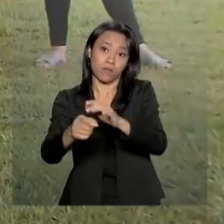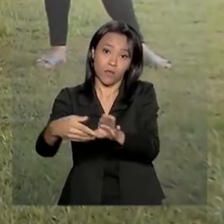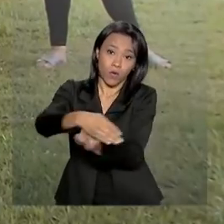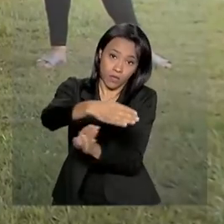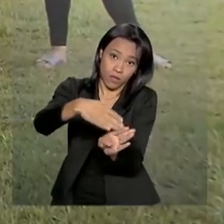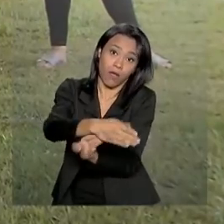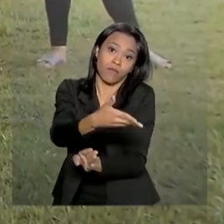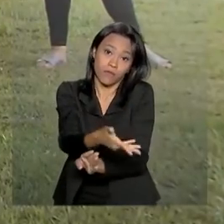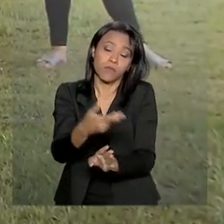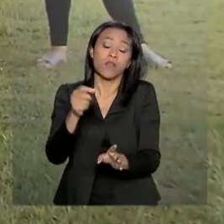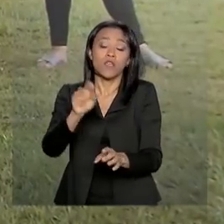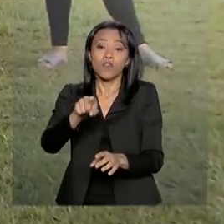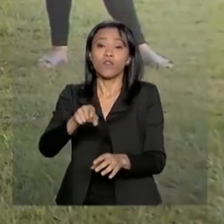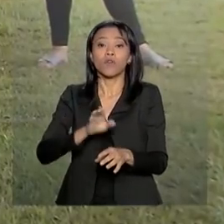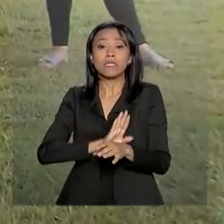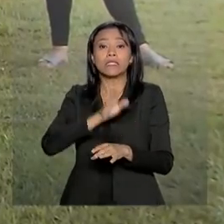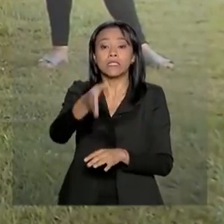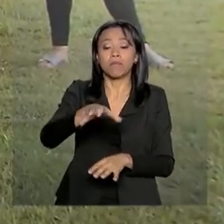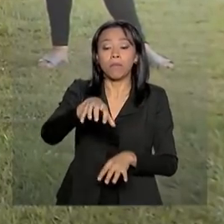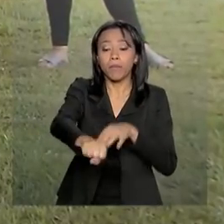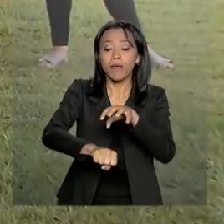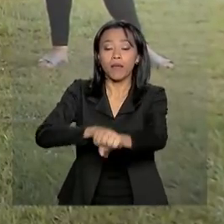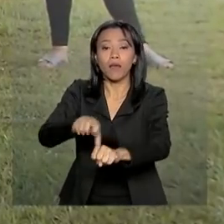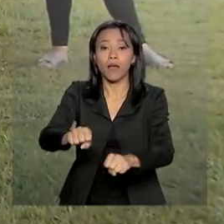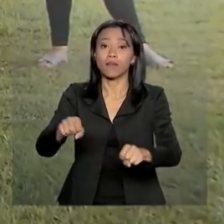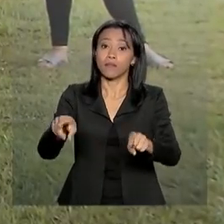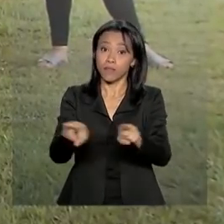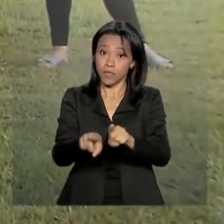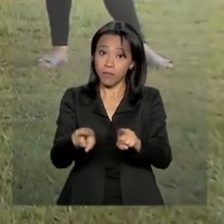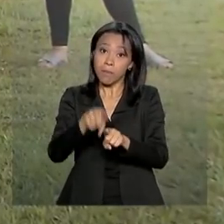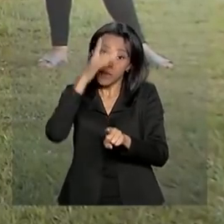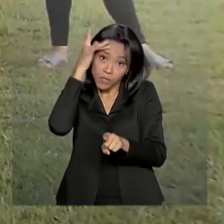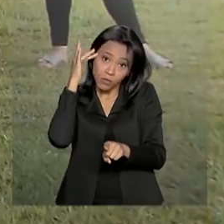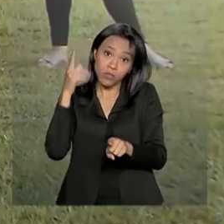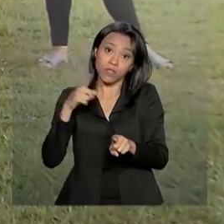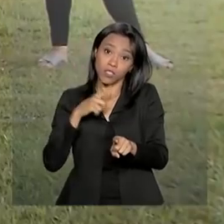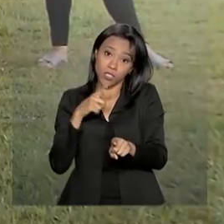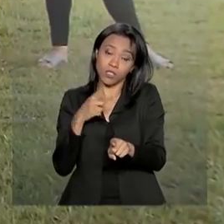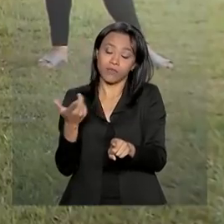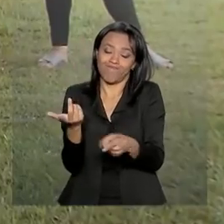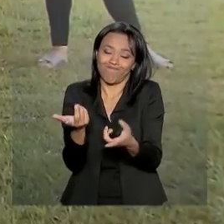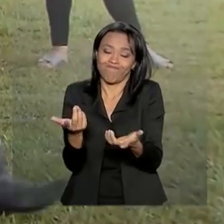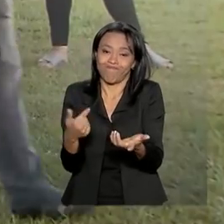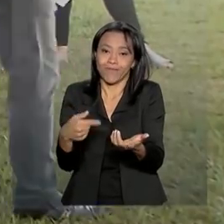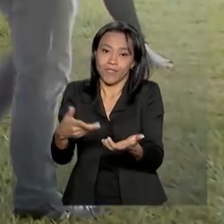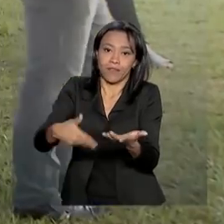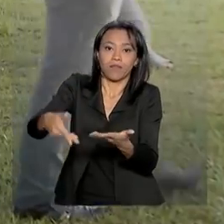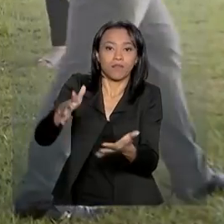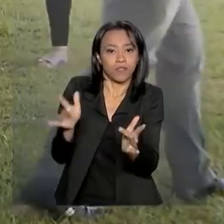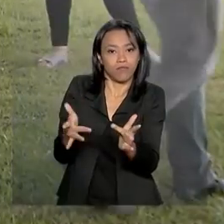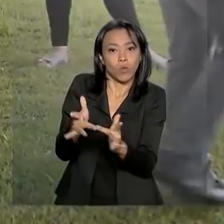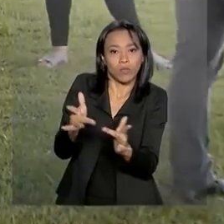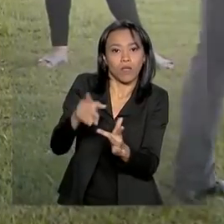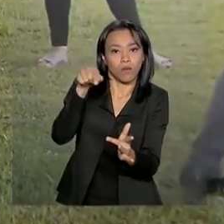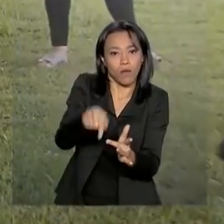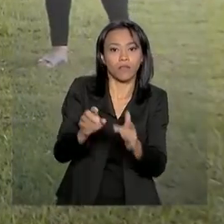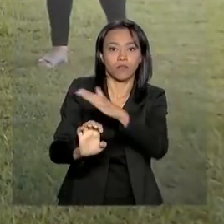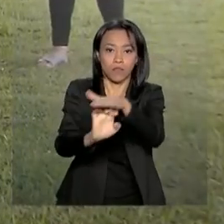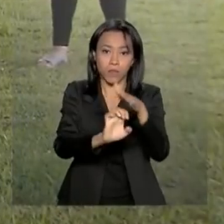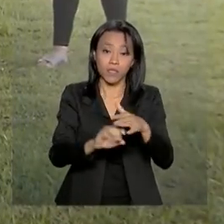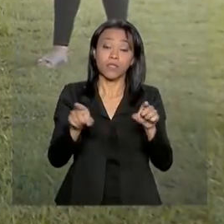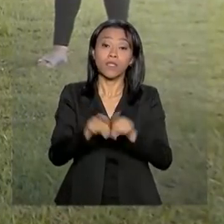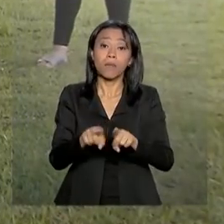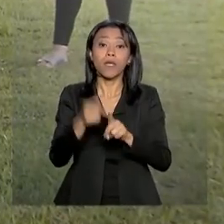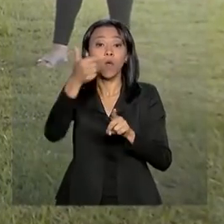expedidos mandados de busca e apreensão para pessoas ligadas a essas empresas. Mais uma informação, o BNDES liberou uma linha de